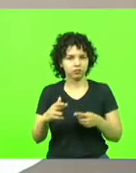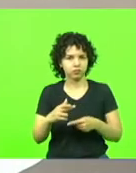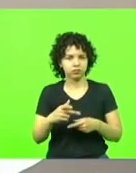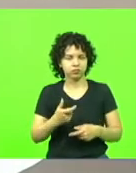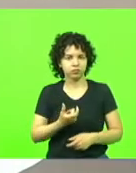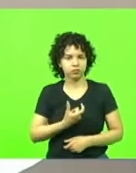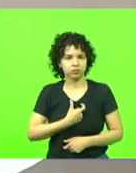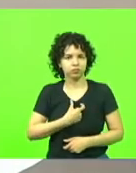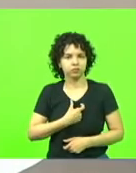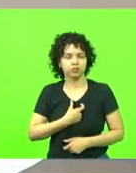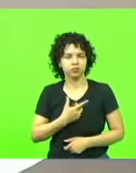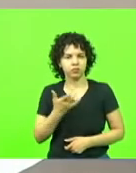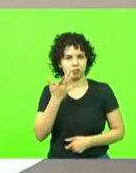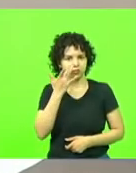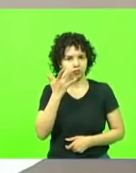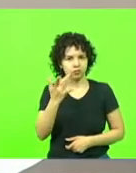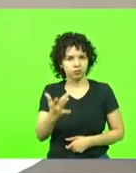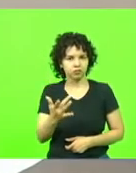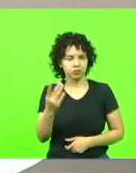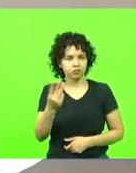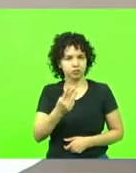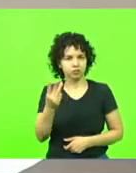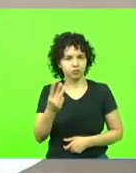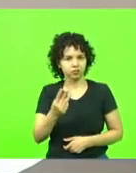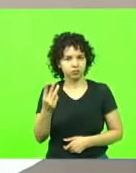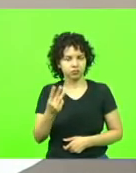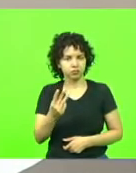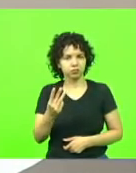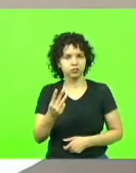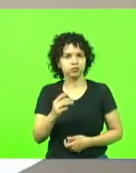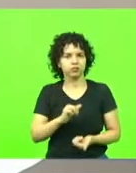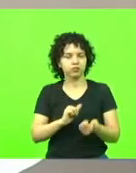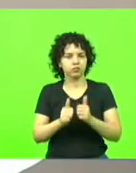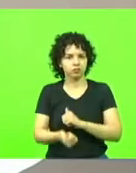ouro do 3º Campeonato Brasileiro de